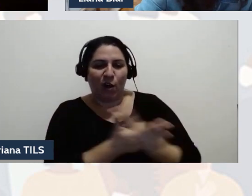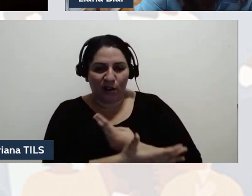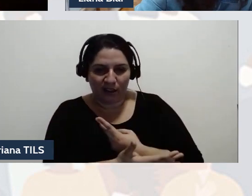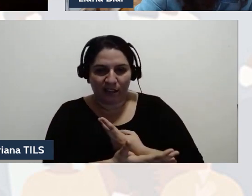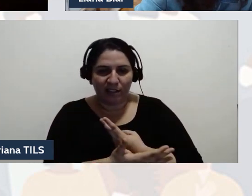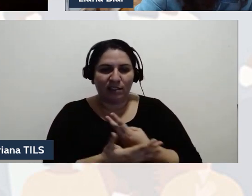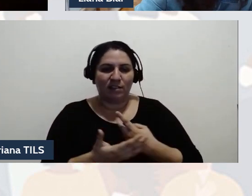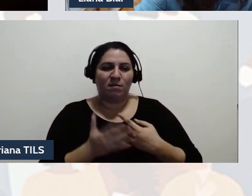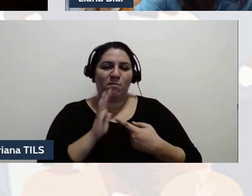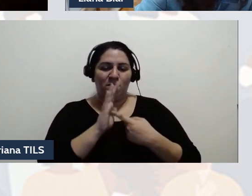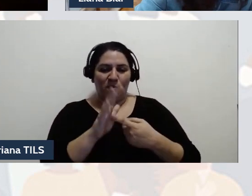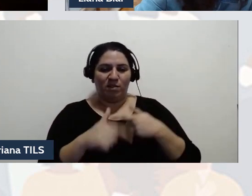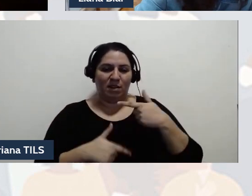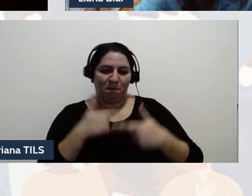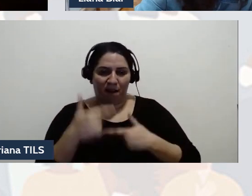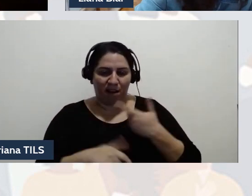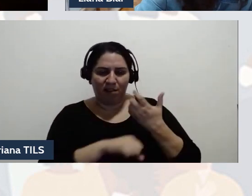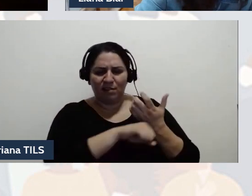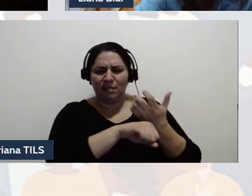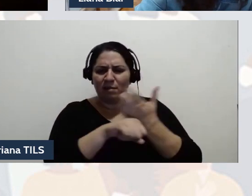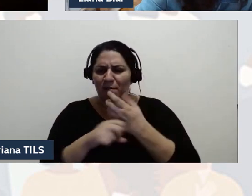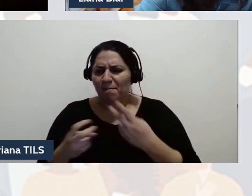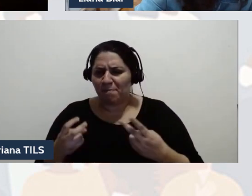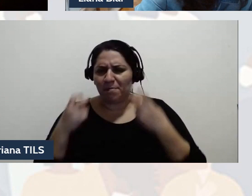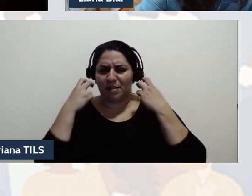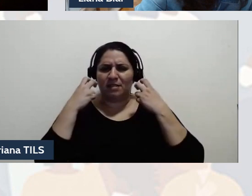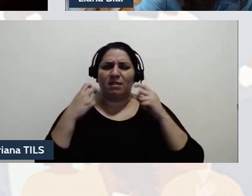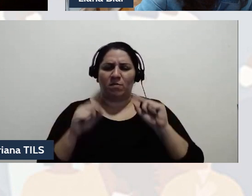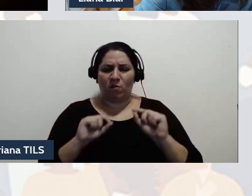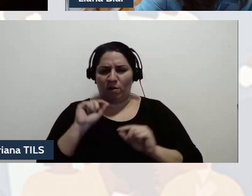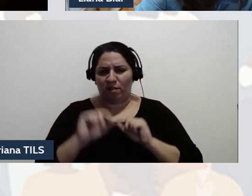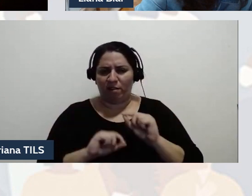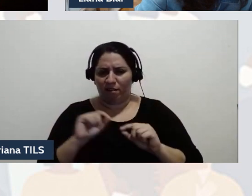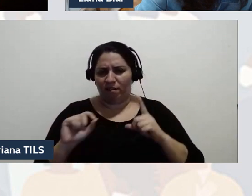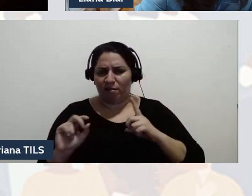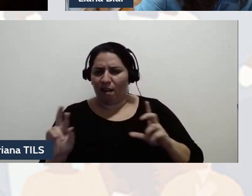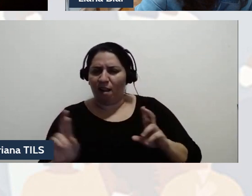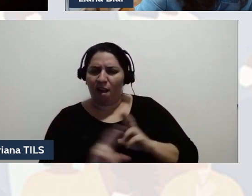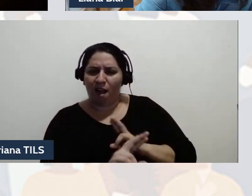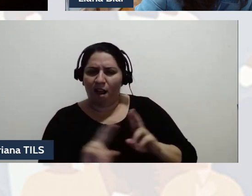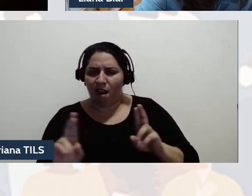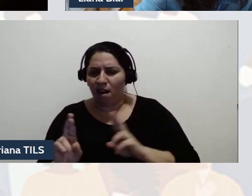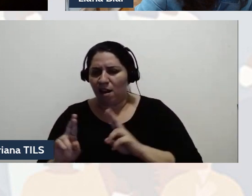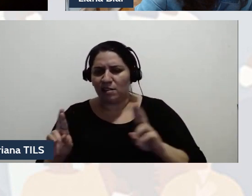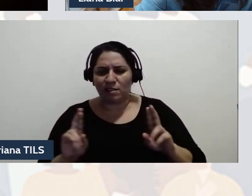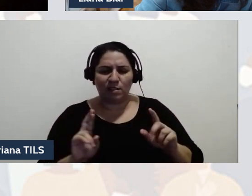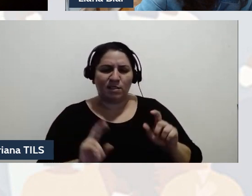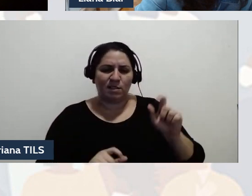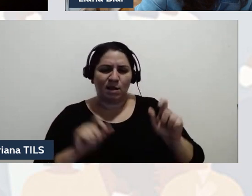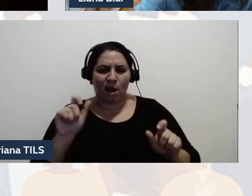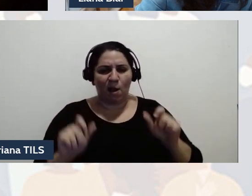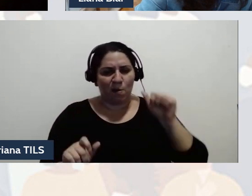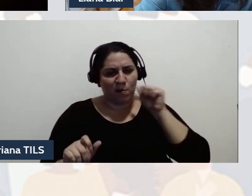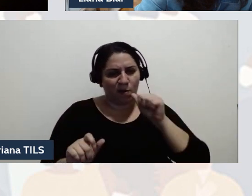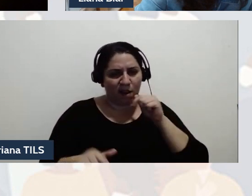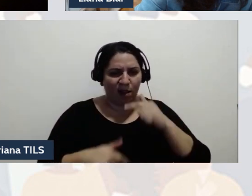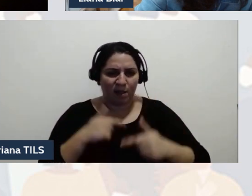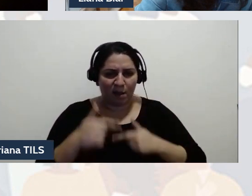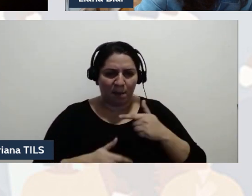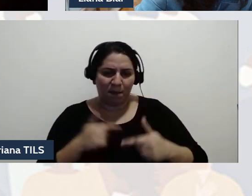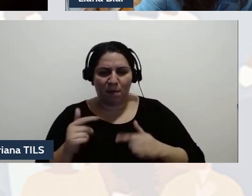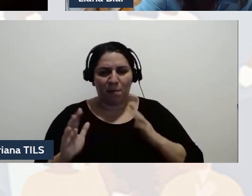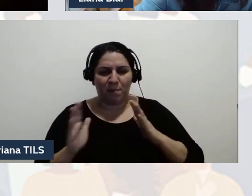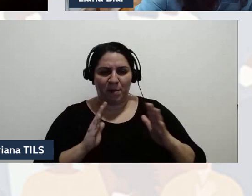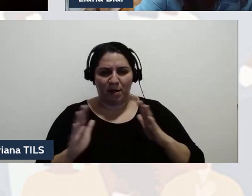está trabalhando com as disciplinas e percebe também as relações que essas mulheres têm e os trabalhos que elas têm durante